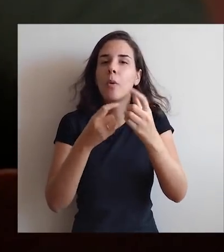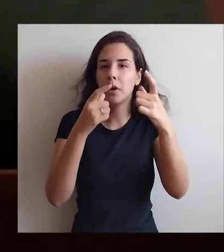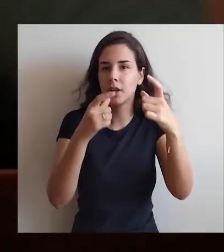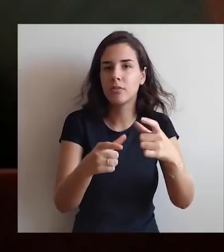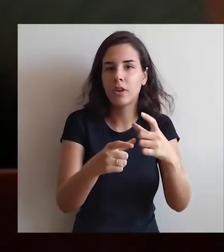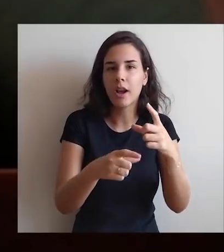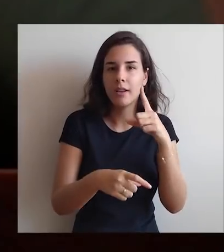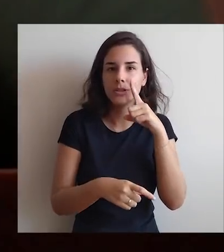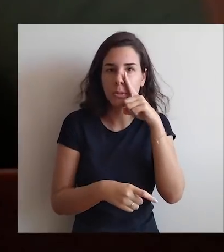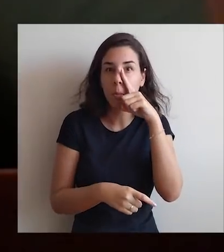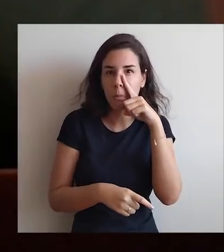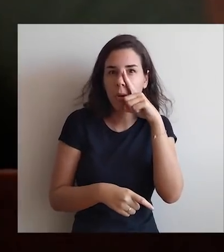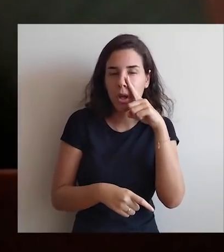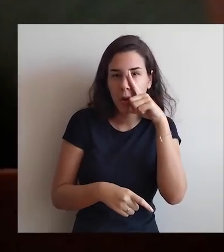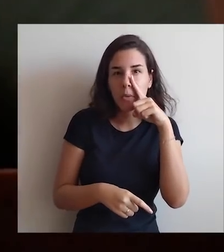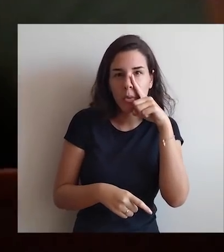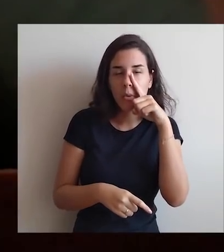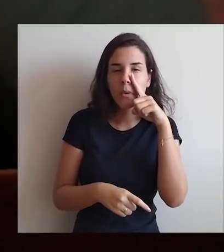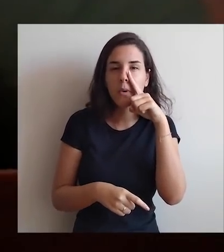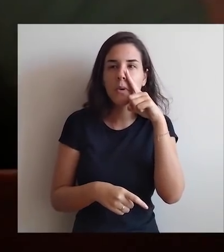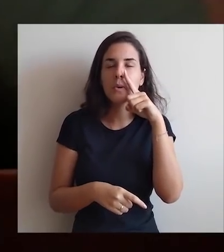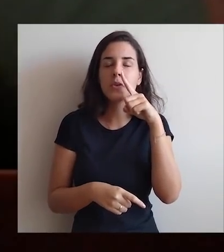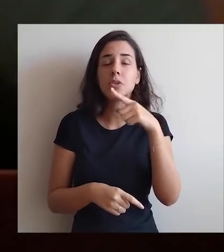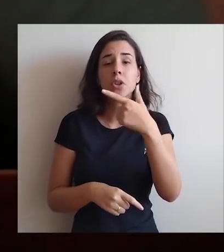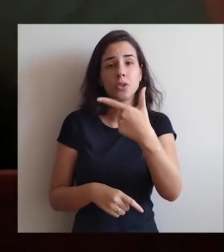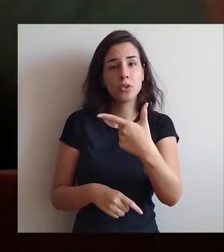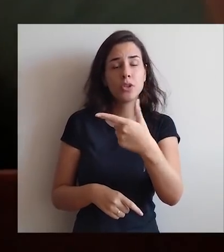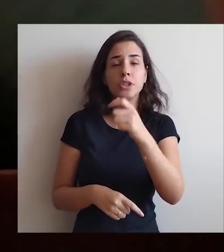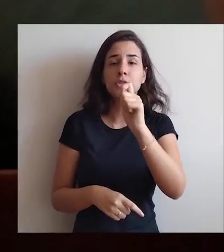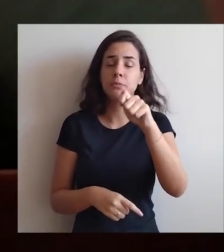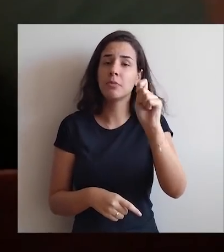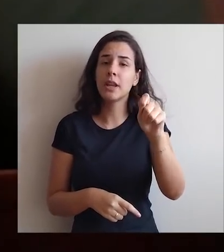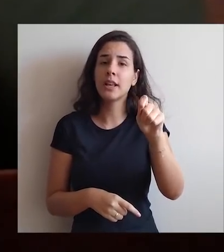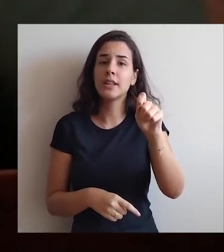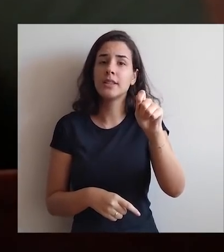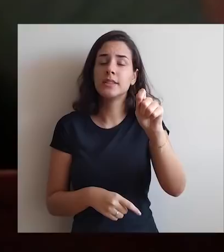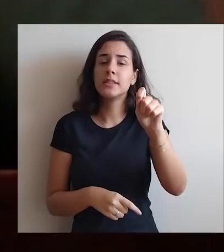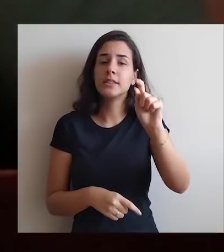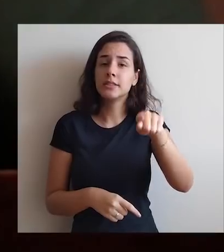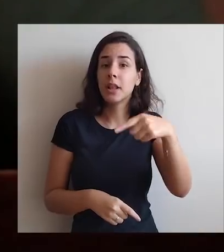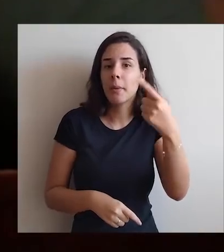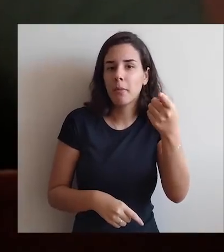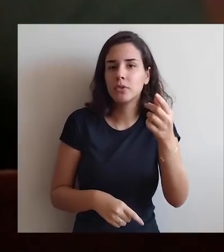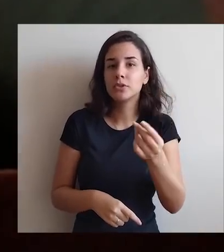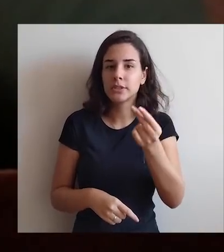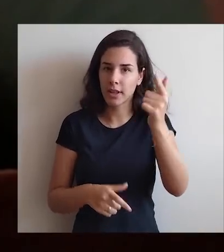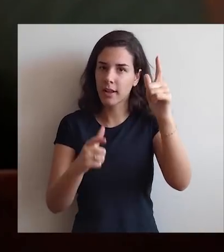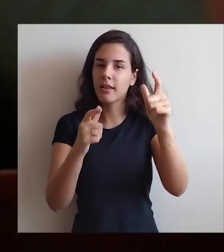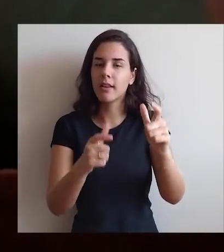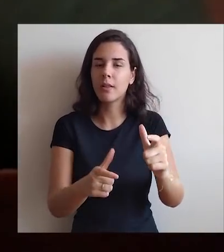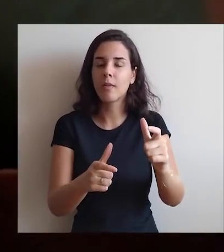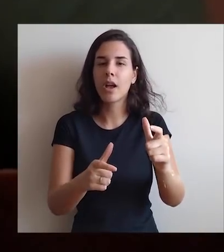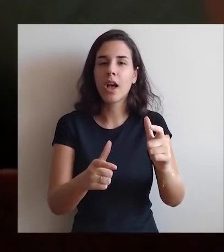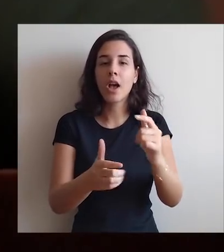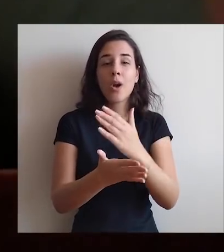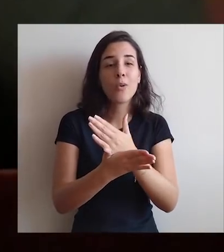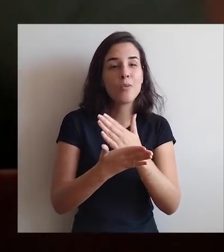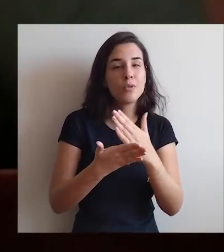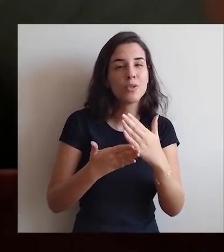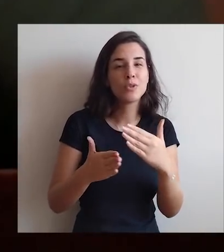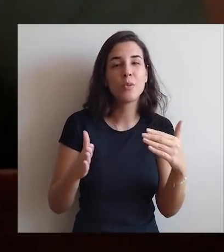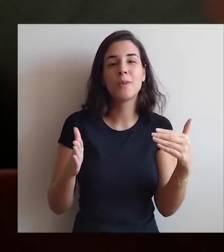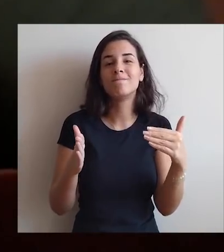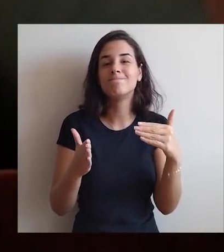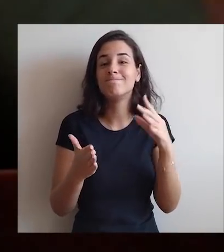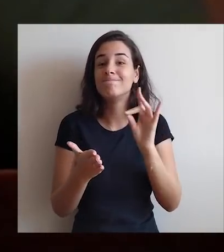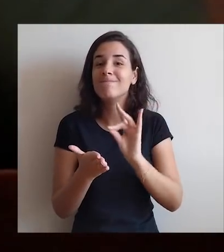Para você entender a periculosidade daquela cidade, 2 meses depois que eu deixei